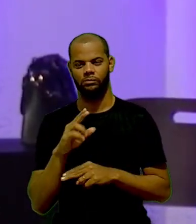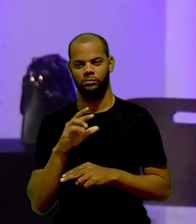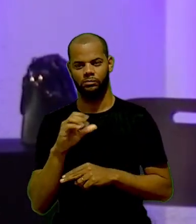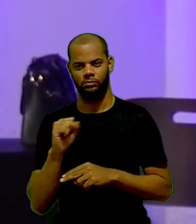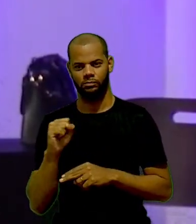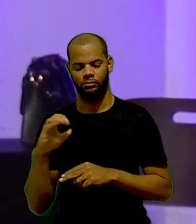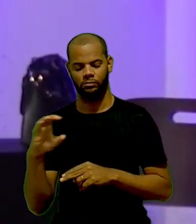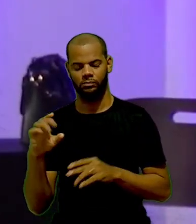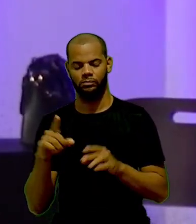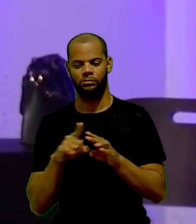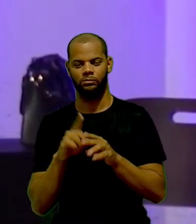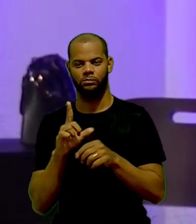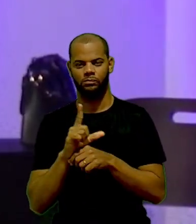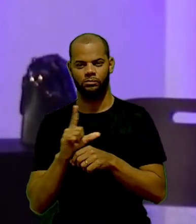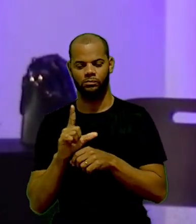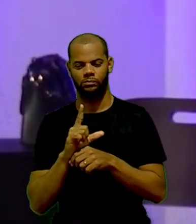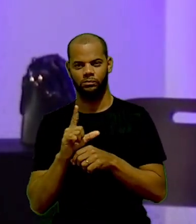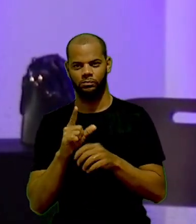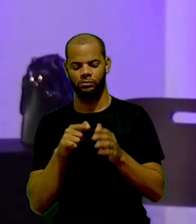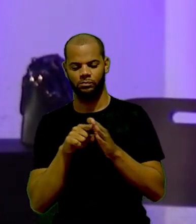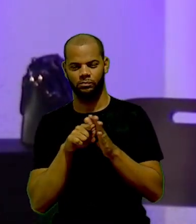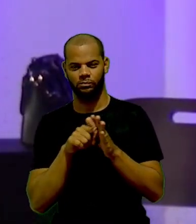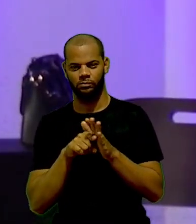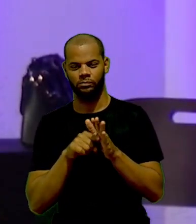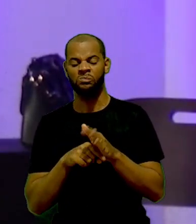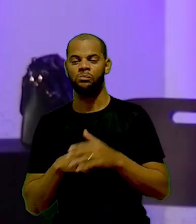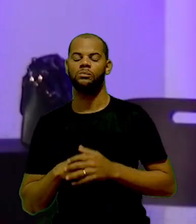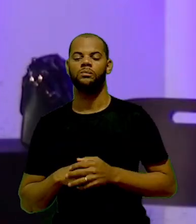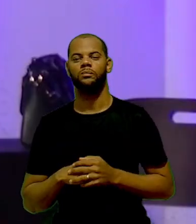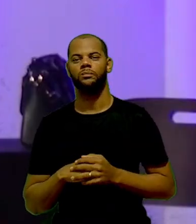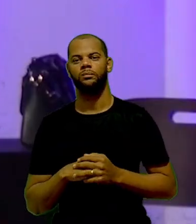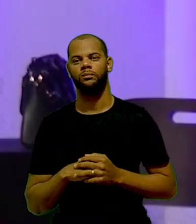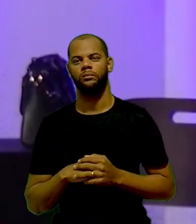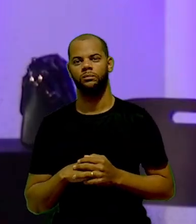integro o Laboratório Fotovoltaica UFSC.